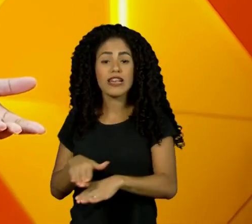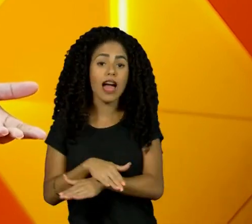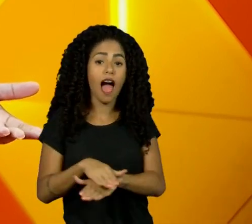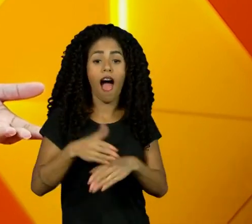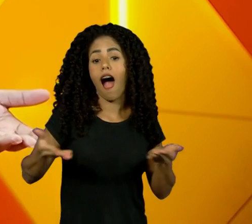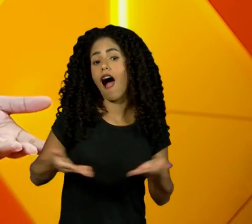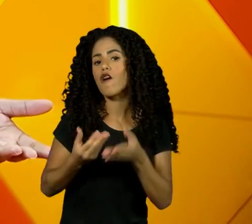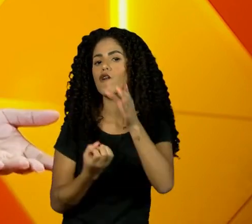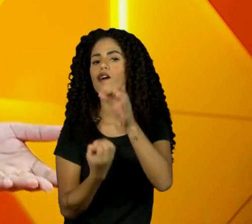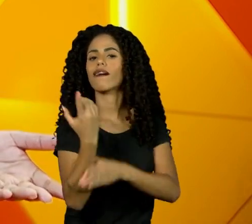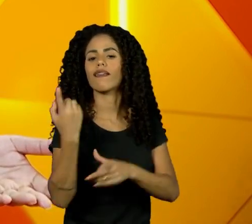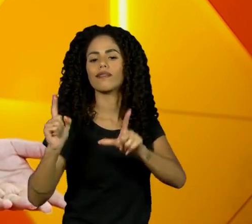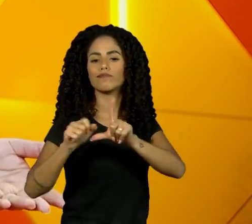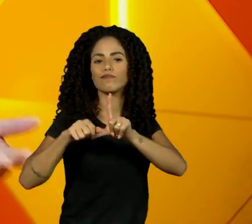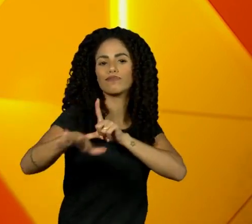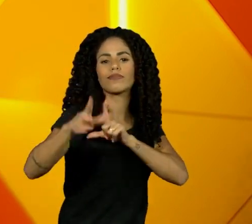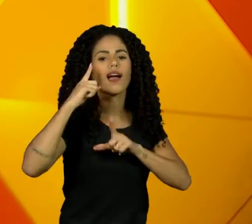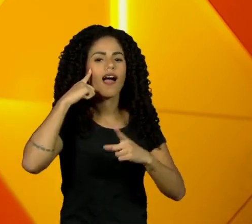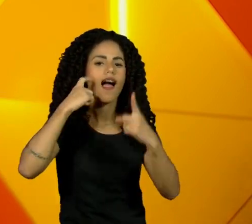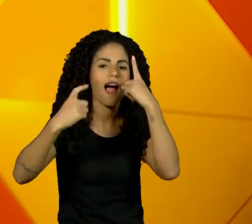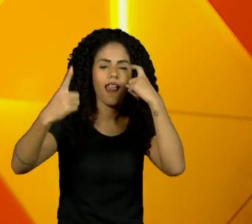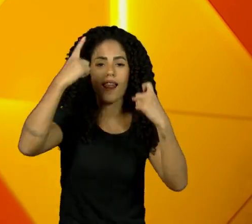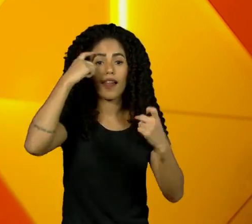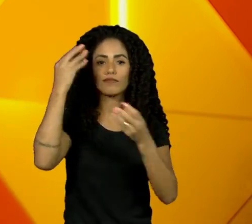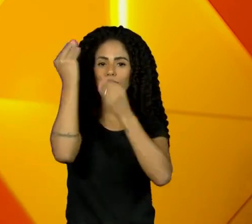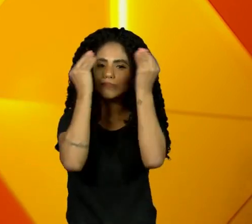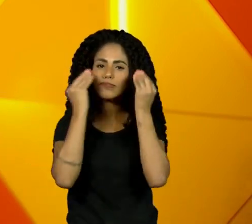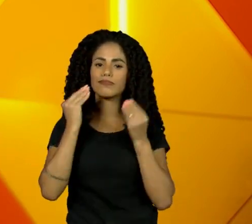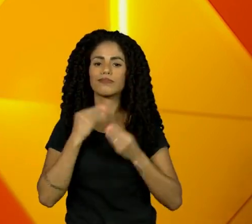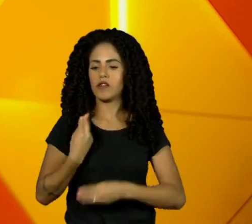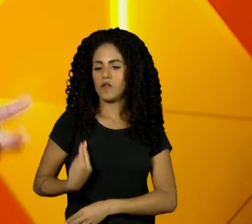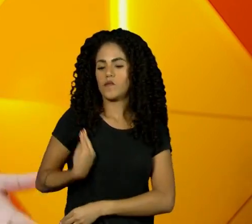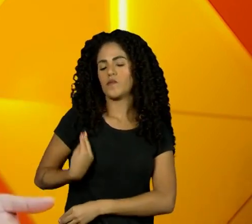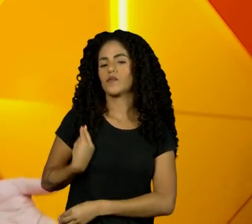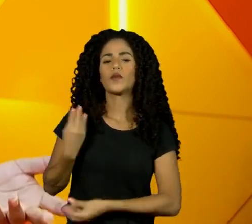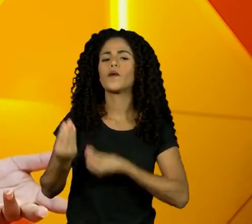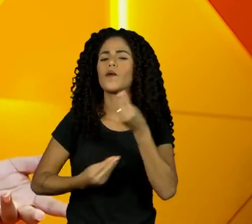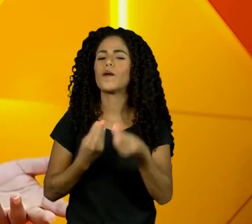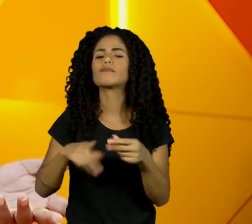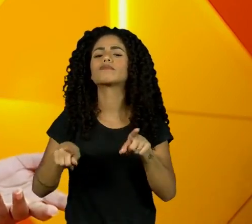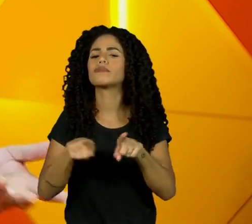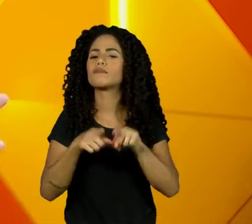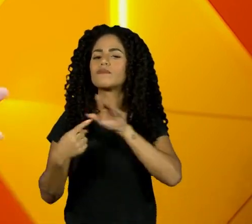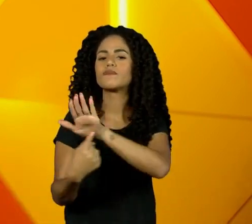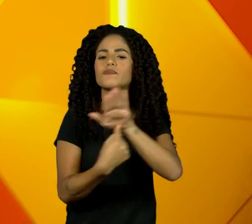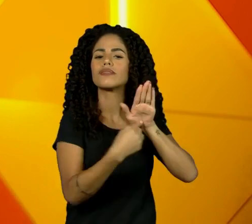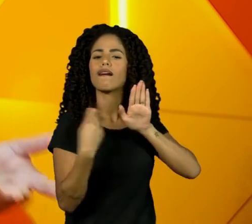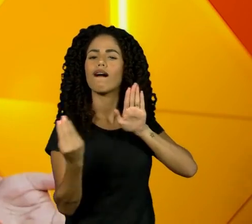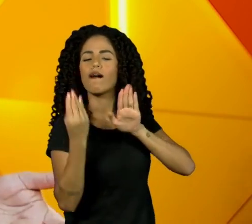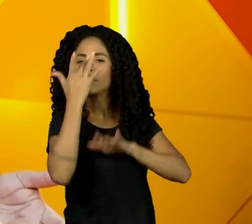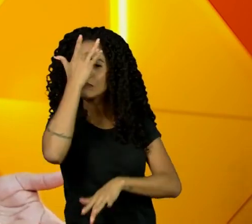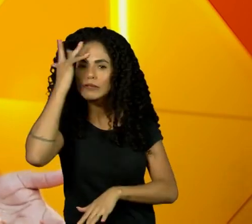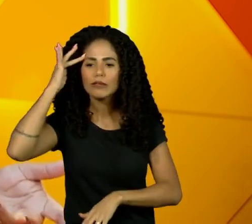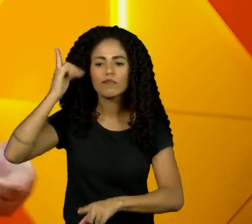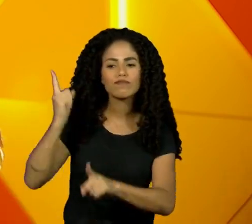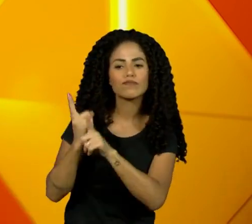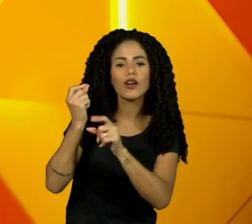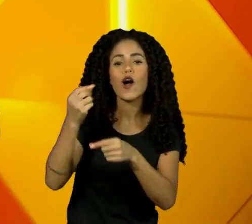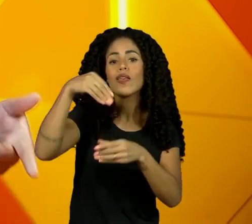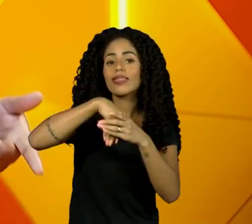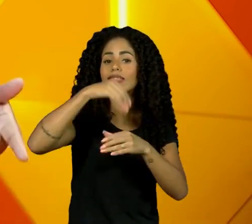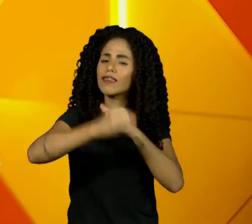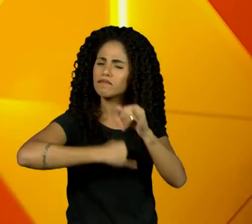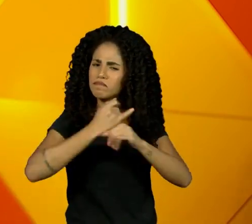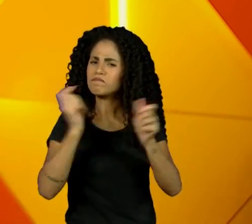trabalha como criadora de conteúdo nas áreas de beleza e estilo de vida. E é mais um exemplo, gente, de alguém que encontrou nas redes sociais